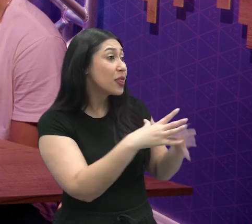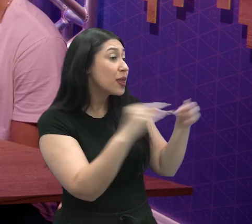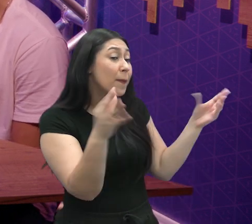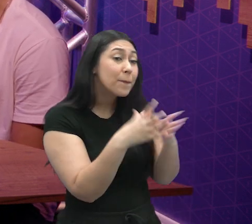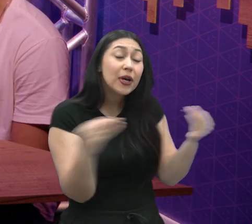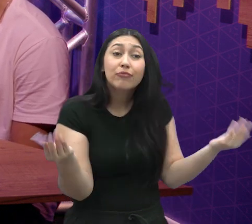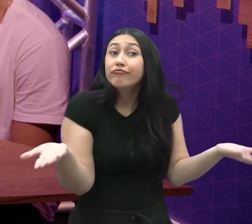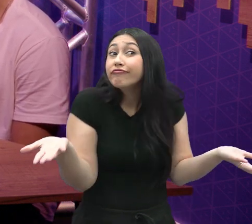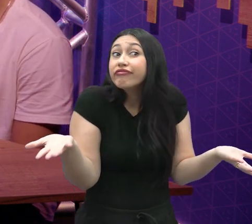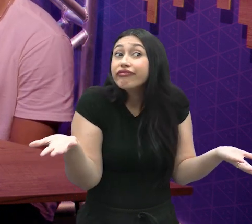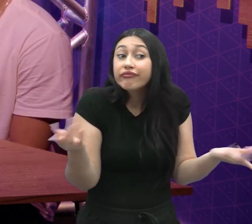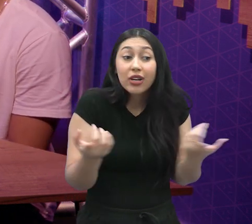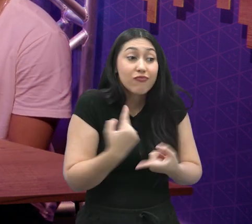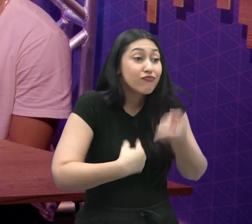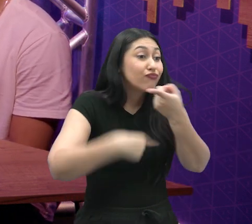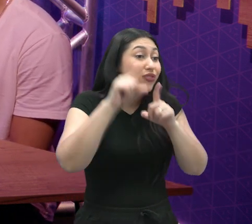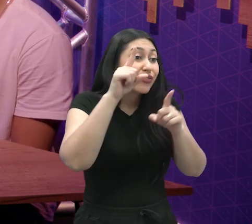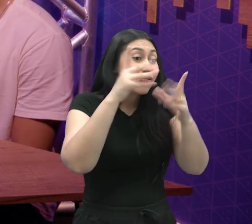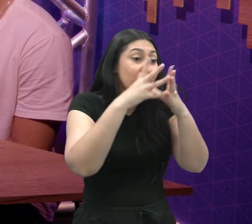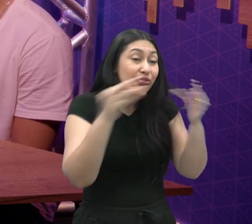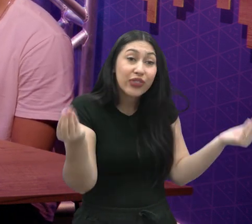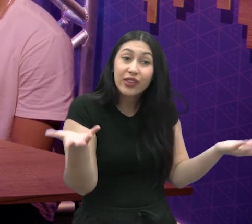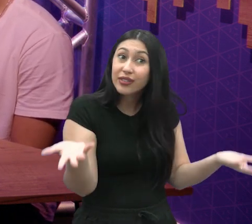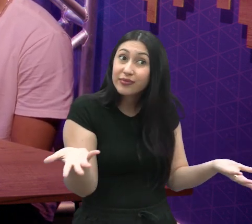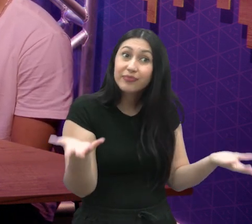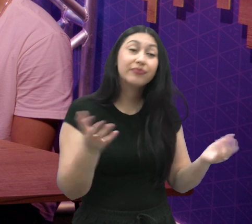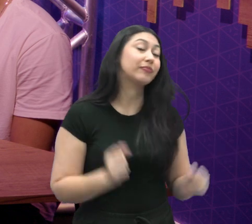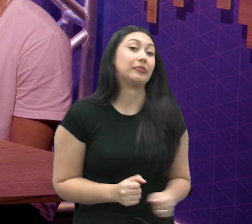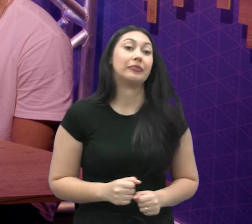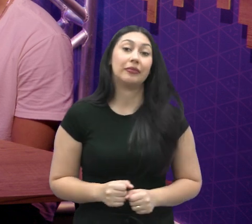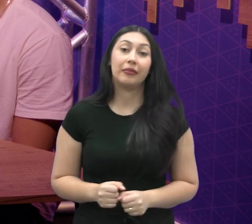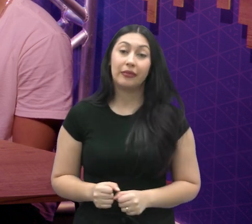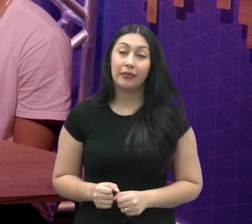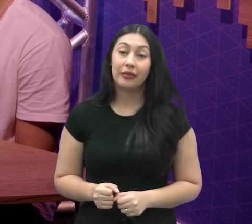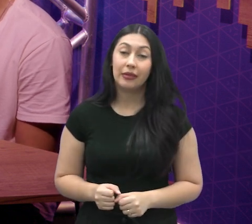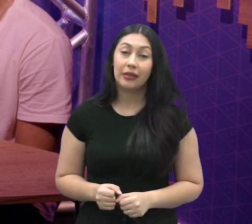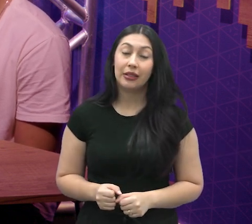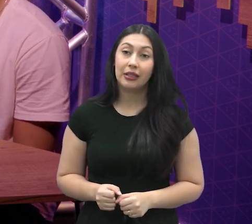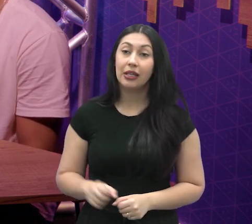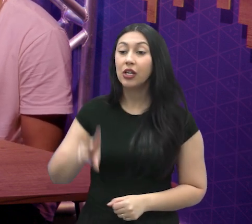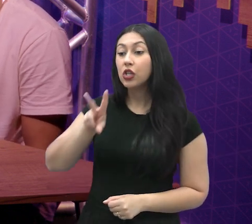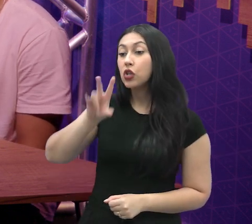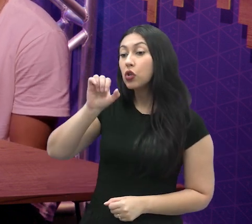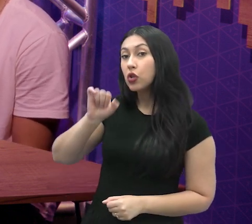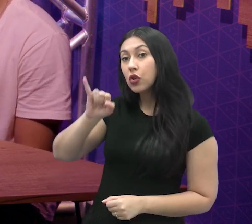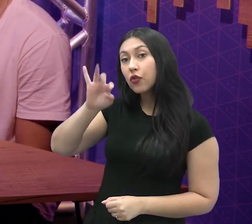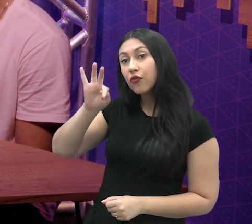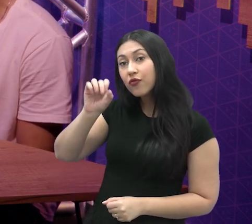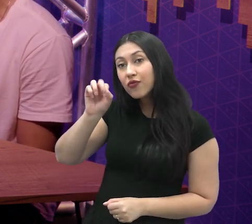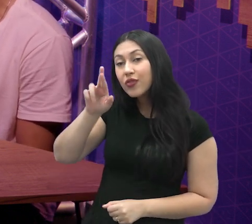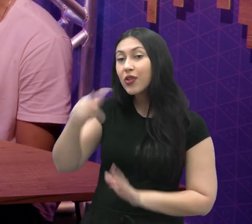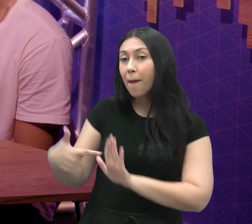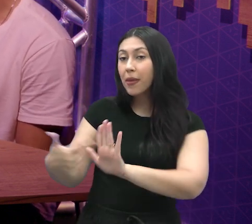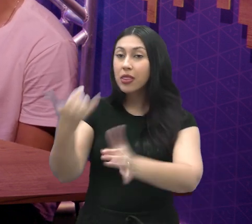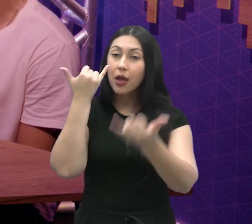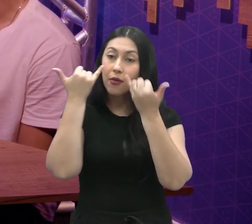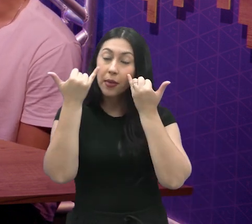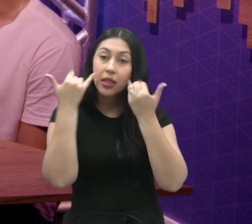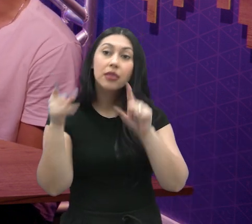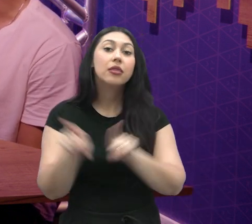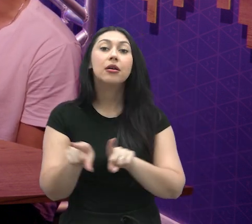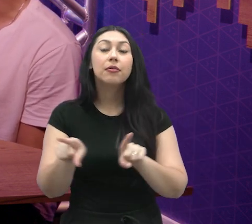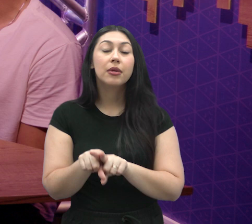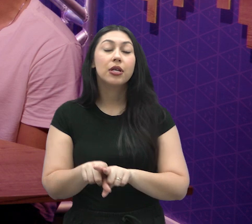se extinguir, né? De que valeu tanta evolução e inteligência? Enfim, o Vistal trouxe um dado aqui pra gente, que